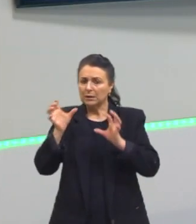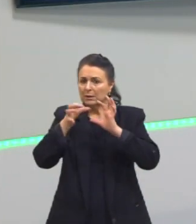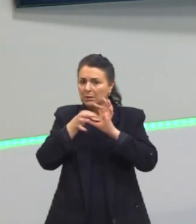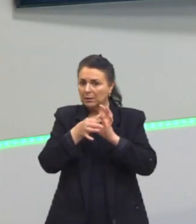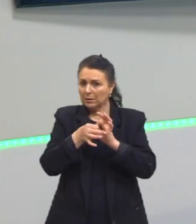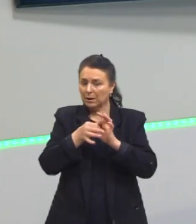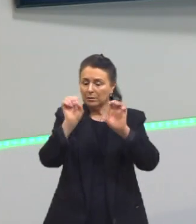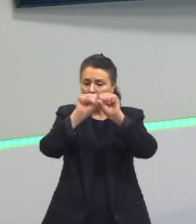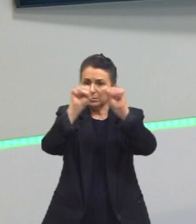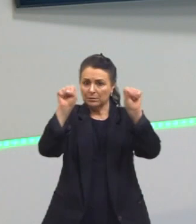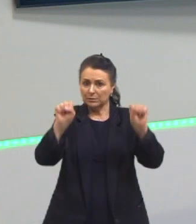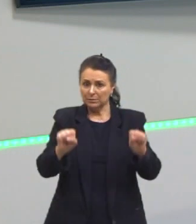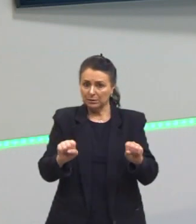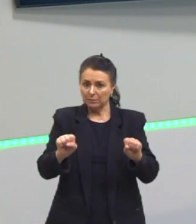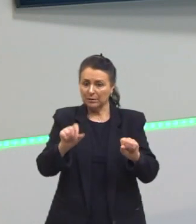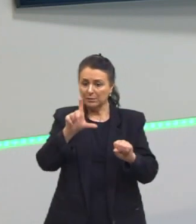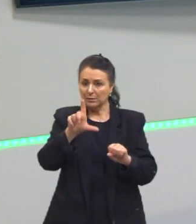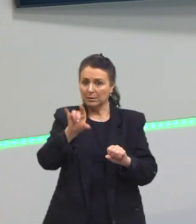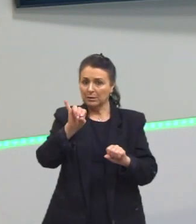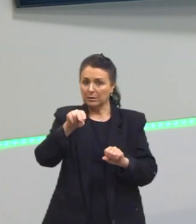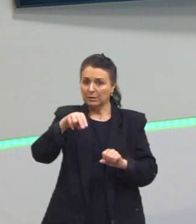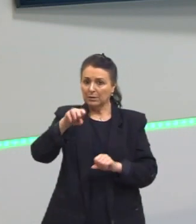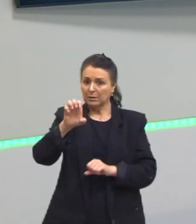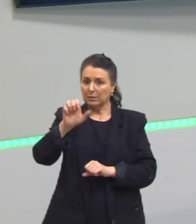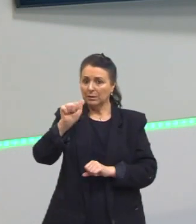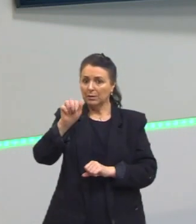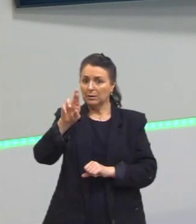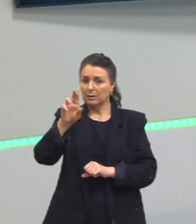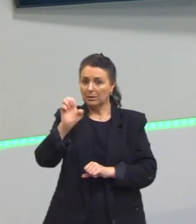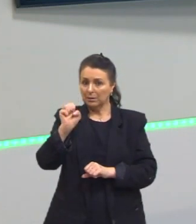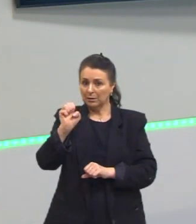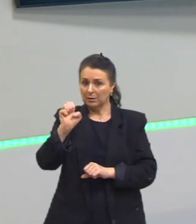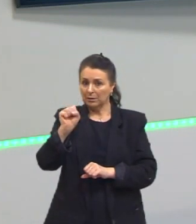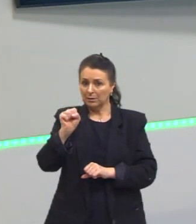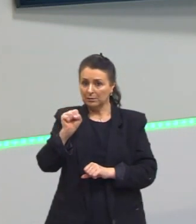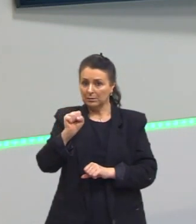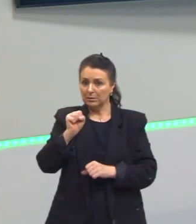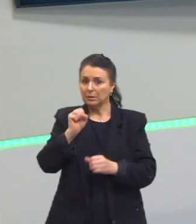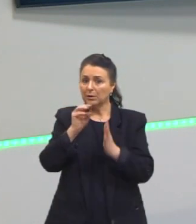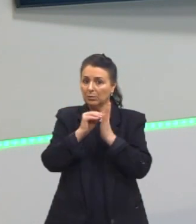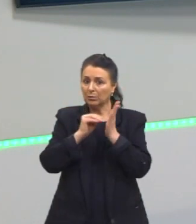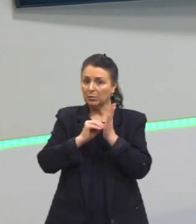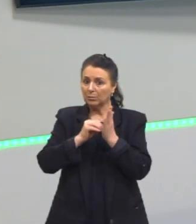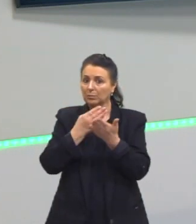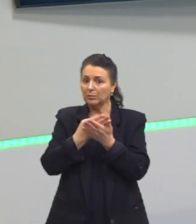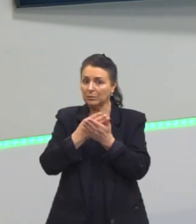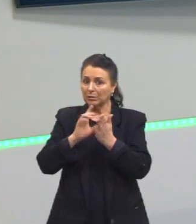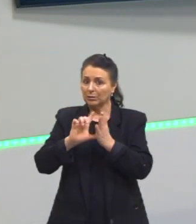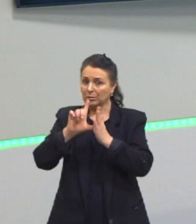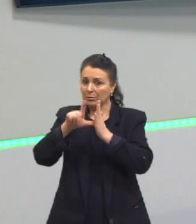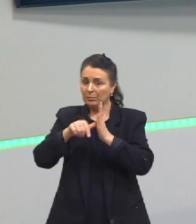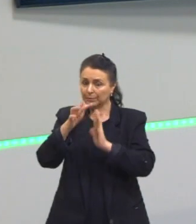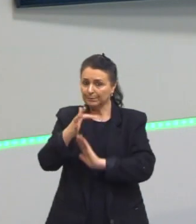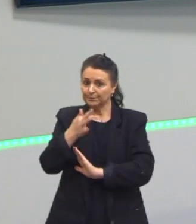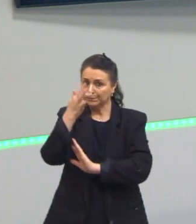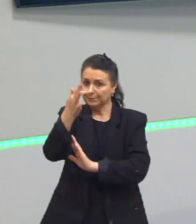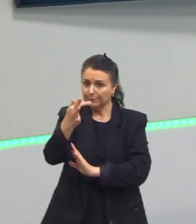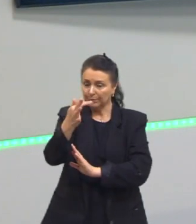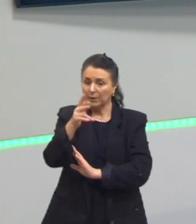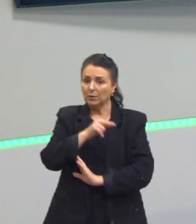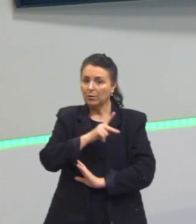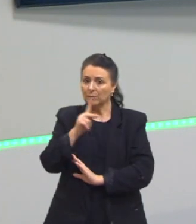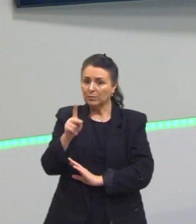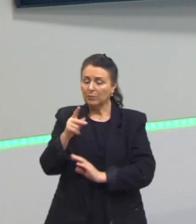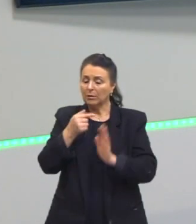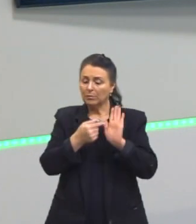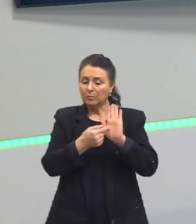dos sistemas lineares, que é o conteúdo que nós vamos estudar a seguir, tá? E daí eu vou trazer um pouquinho desse